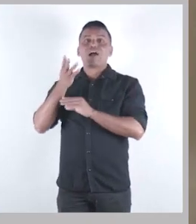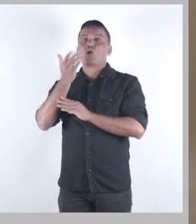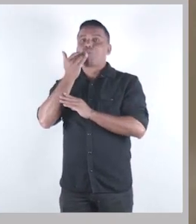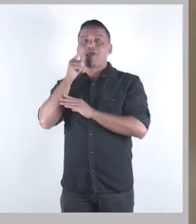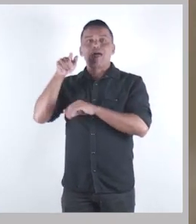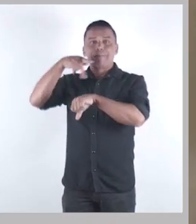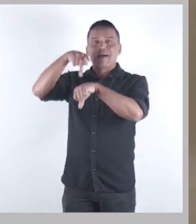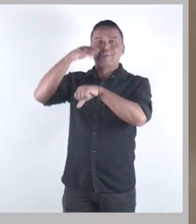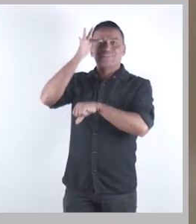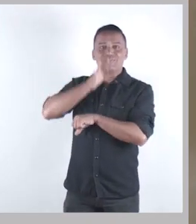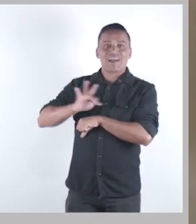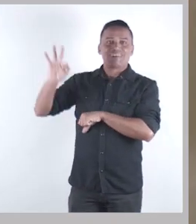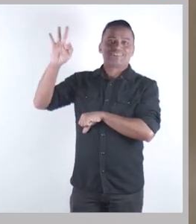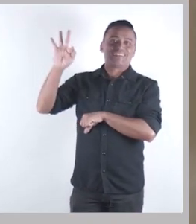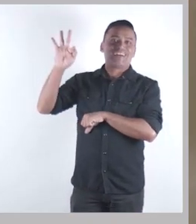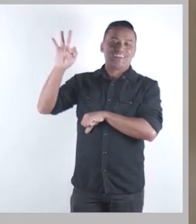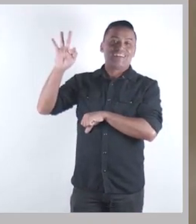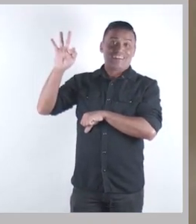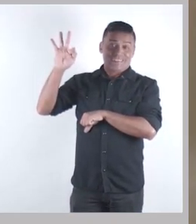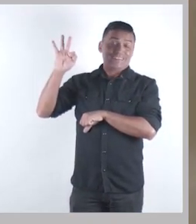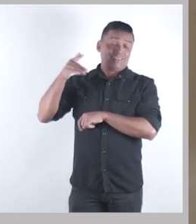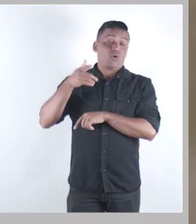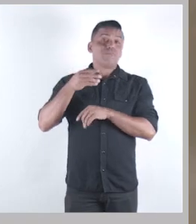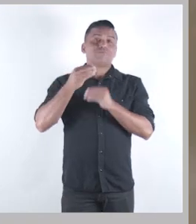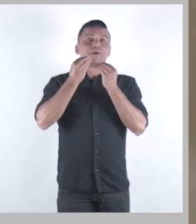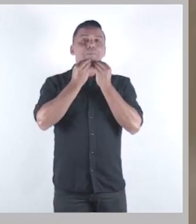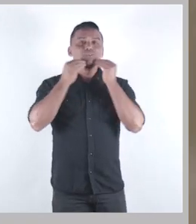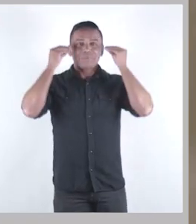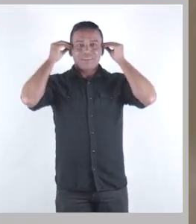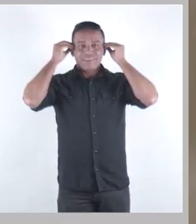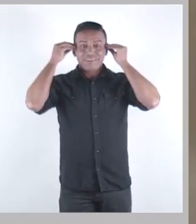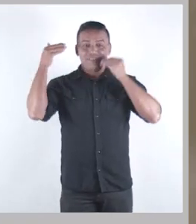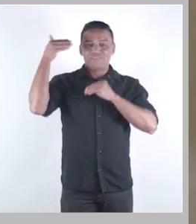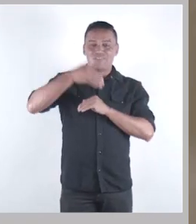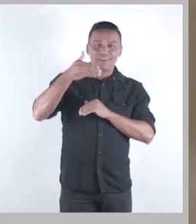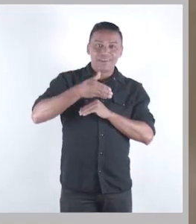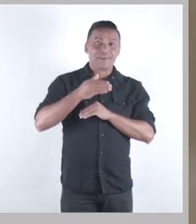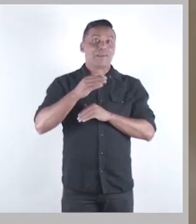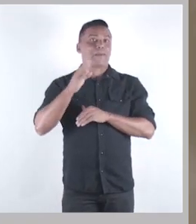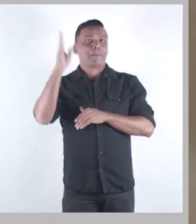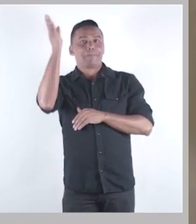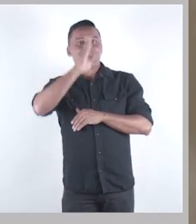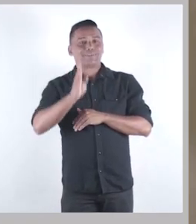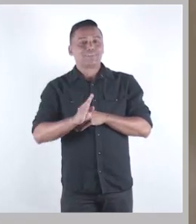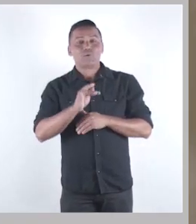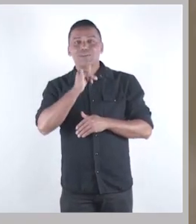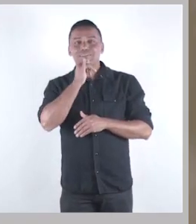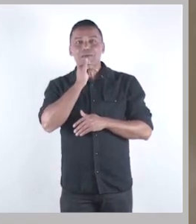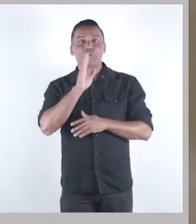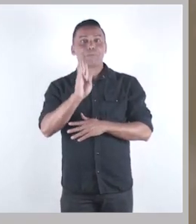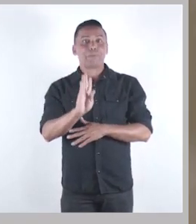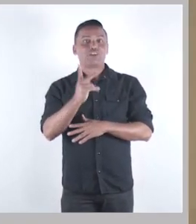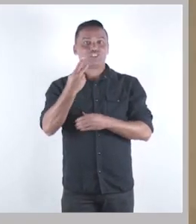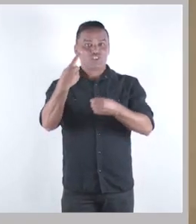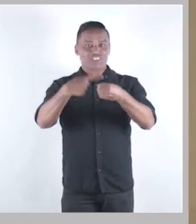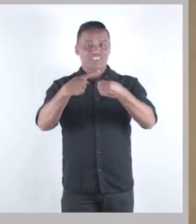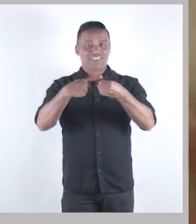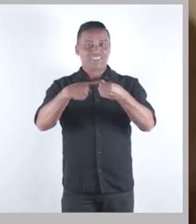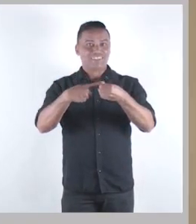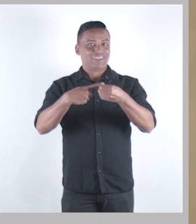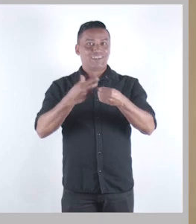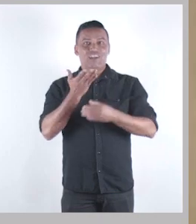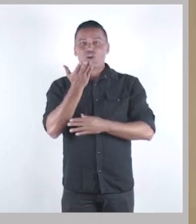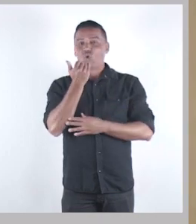né? Mas sair de Moçambique e ir comer no Brasil é facílimo, sobretudo se for Belo Horizonte, né? Que acho que herdou muito das